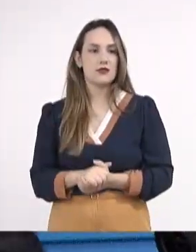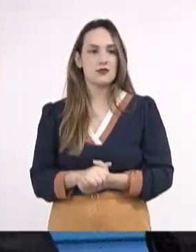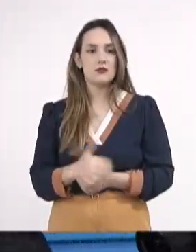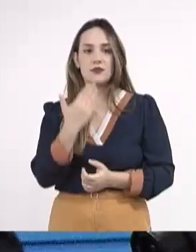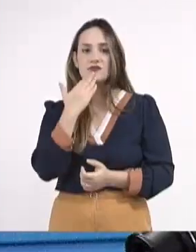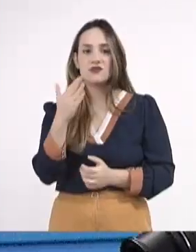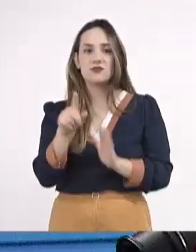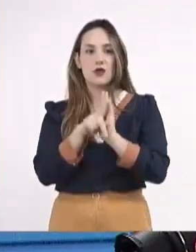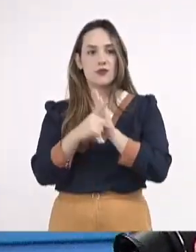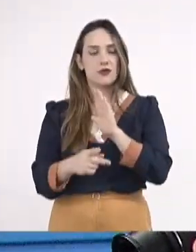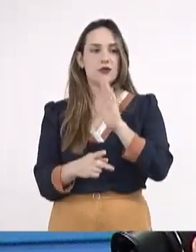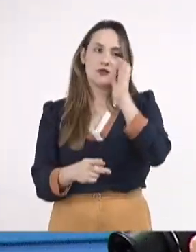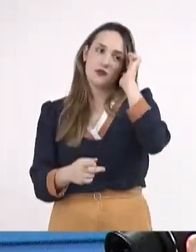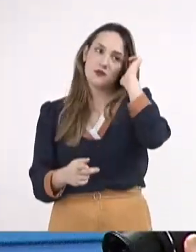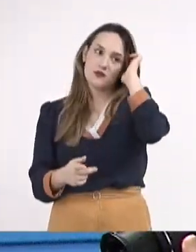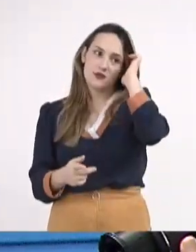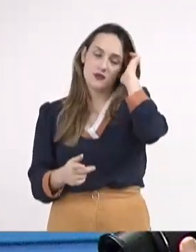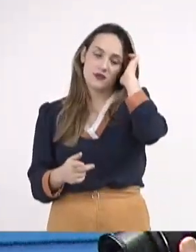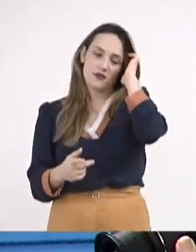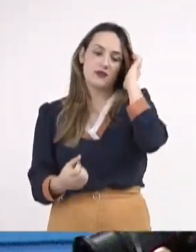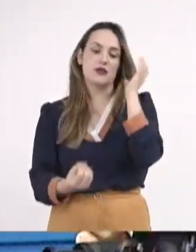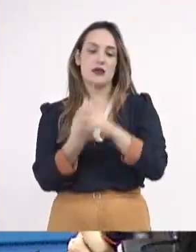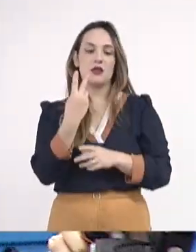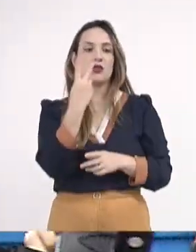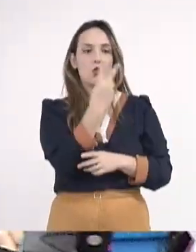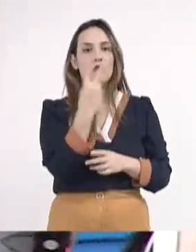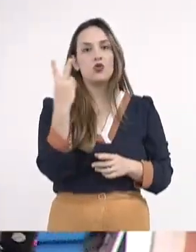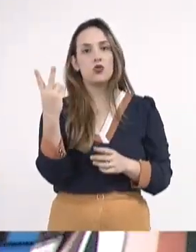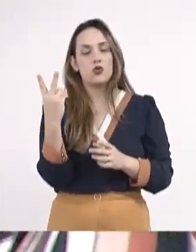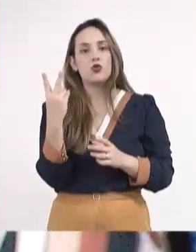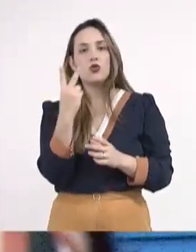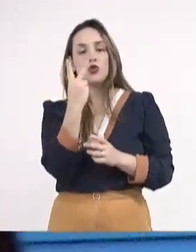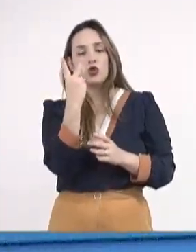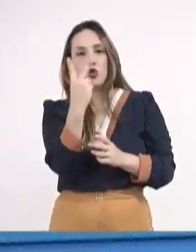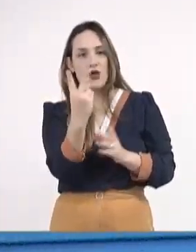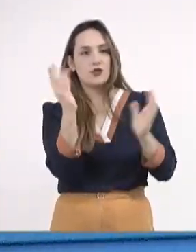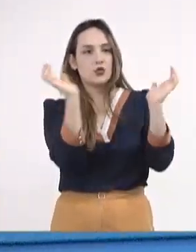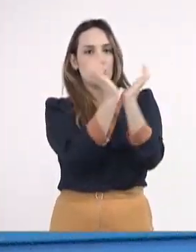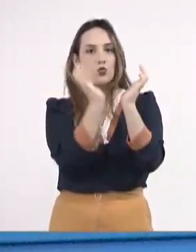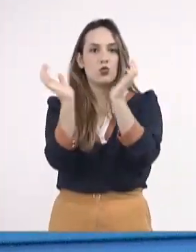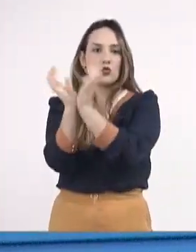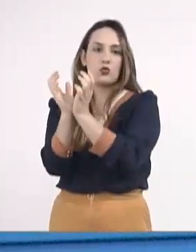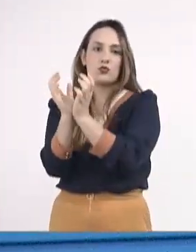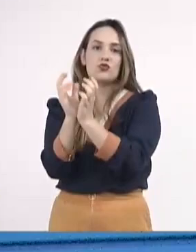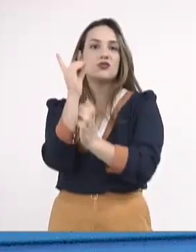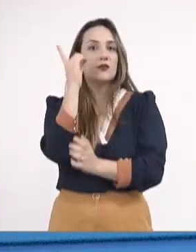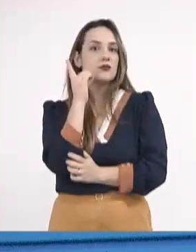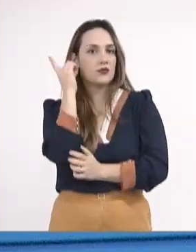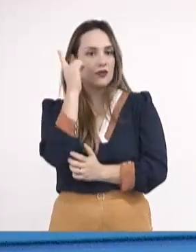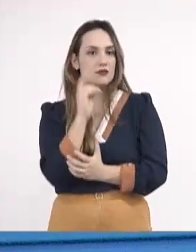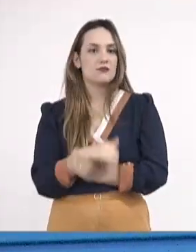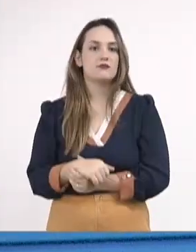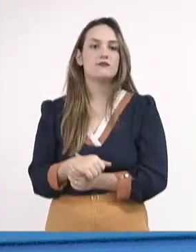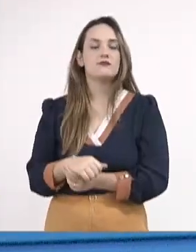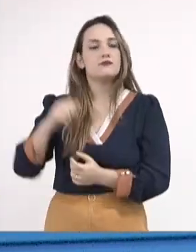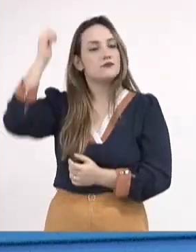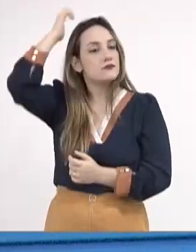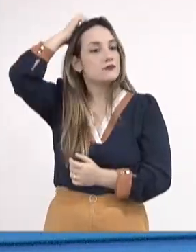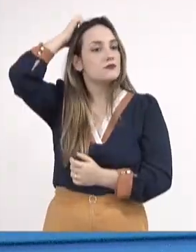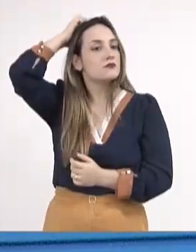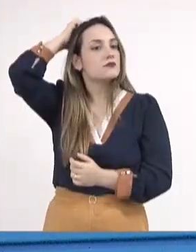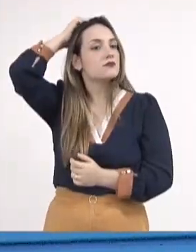solicitação da criação de duas frentes parlamentares e posso dizer a vossa excelência que recebeu